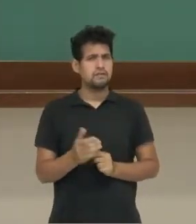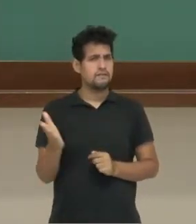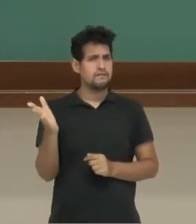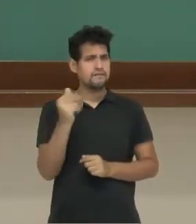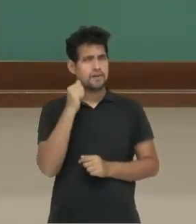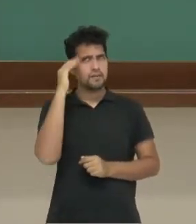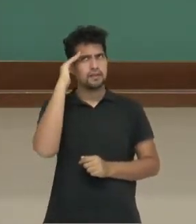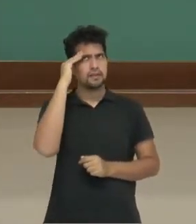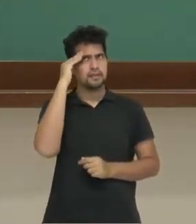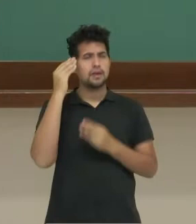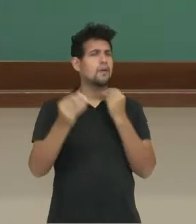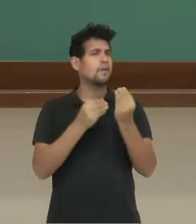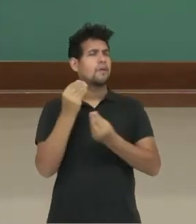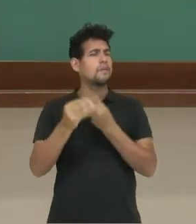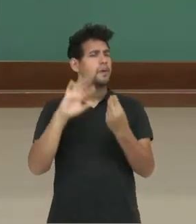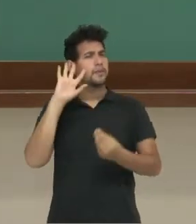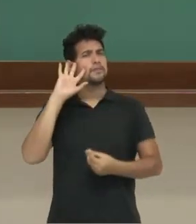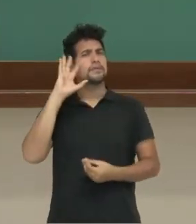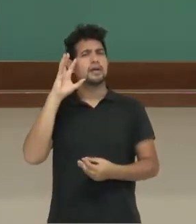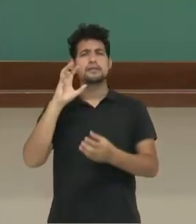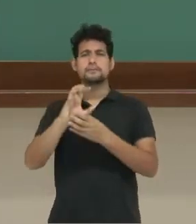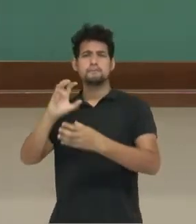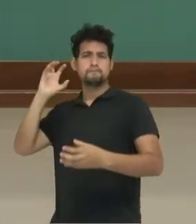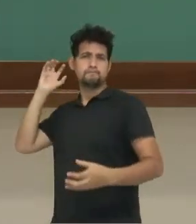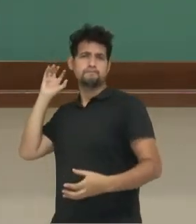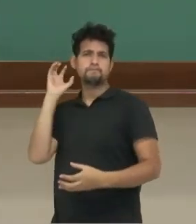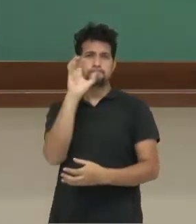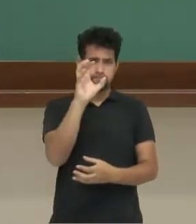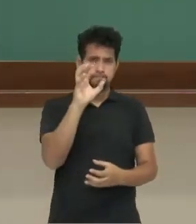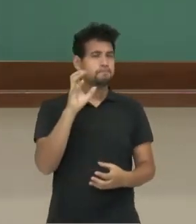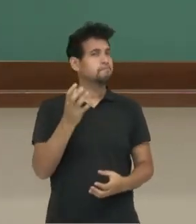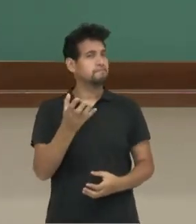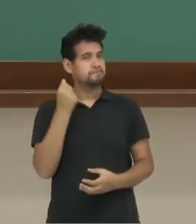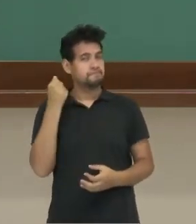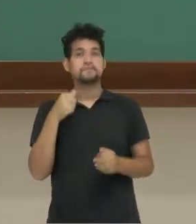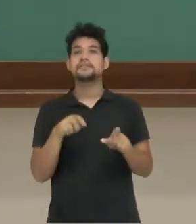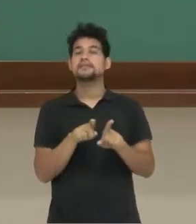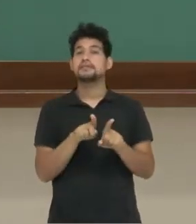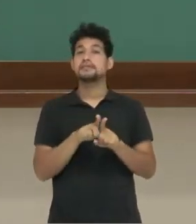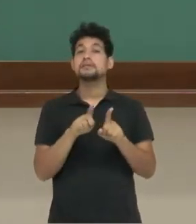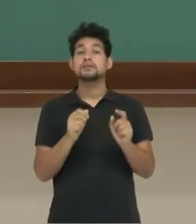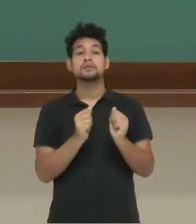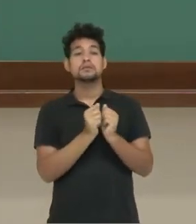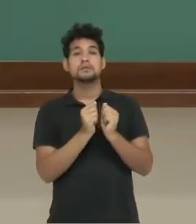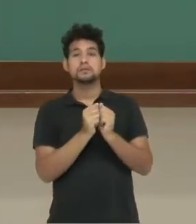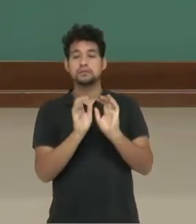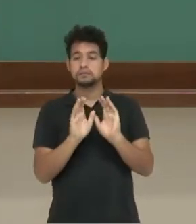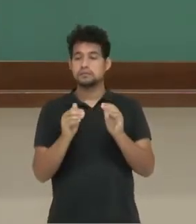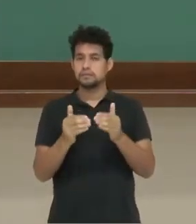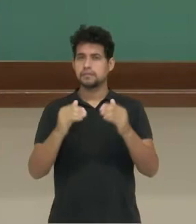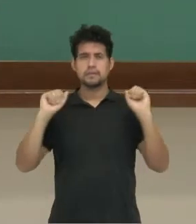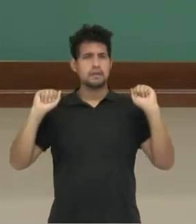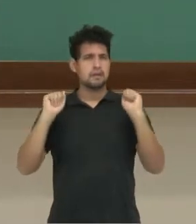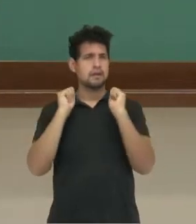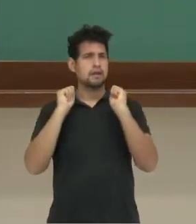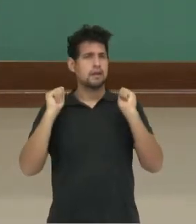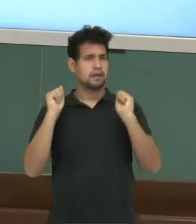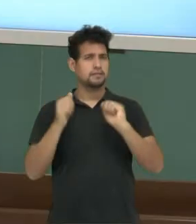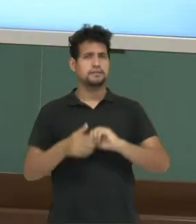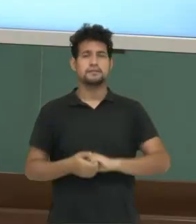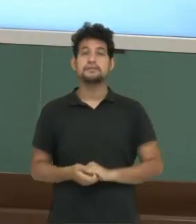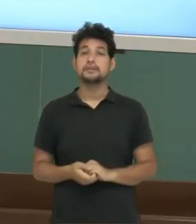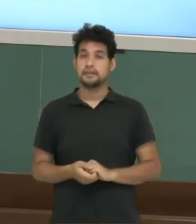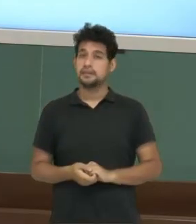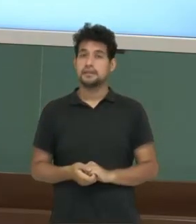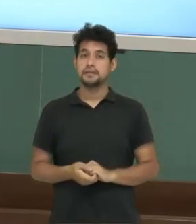que acontecem os arremessos e os lançamentos dentro de uma competição de atletismo? Então, olha